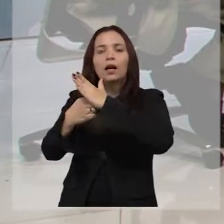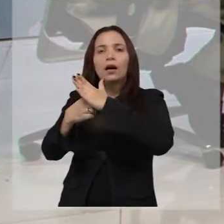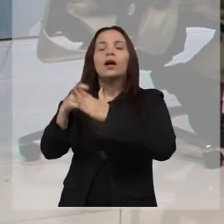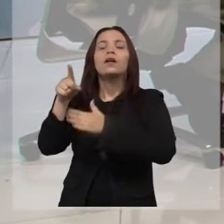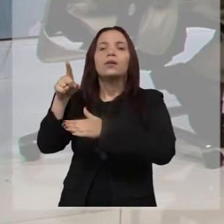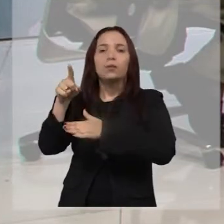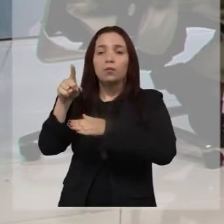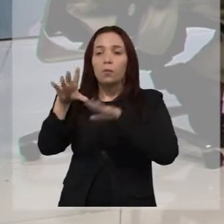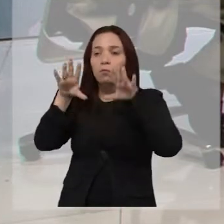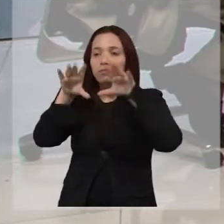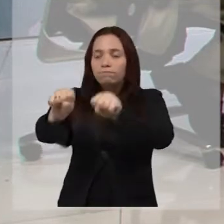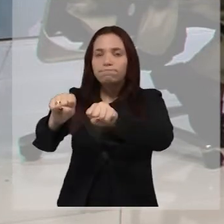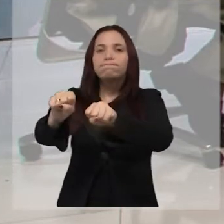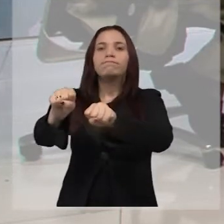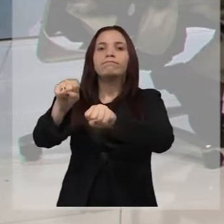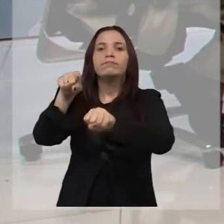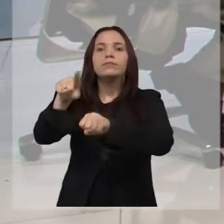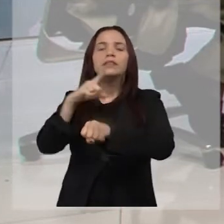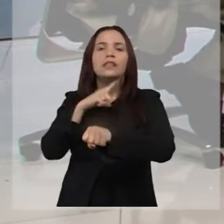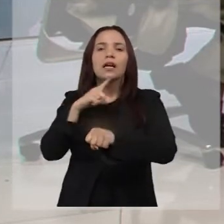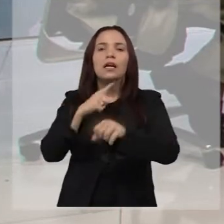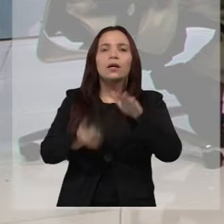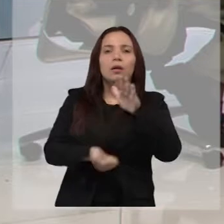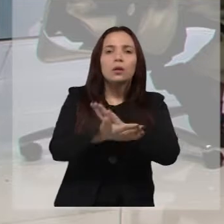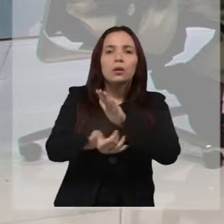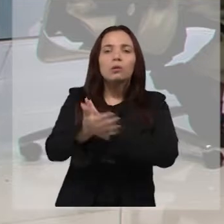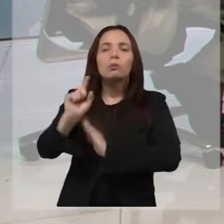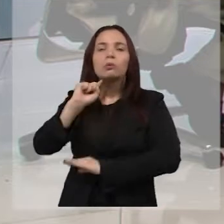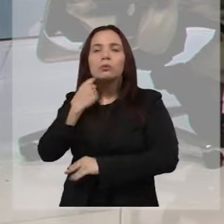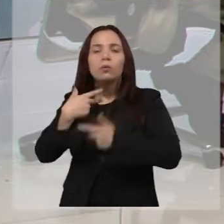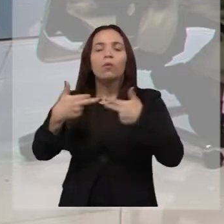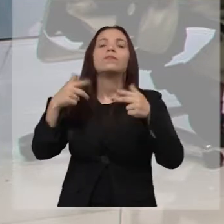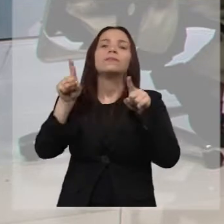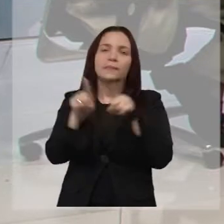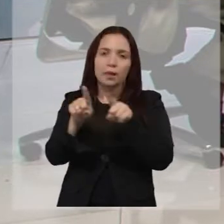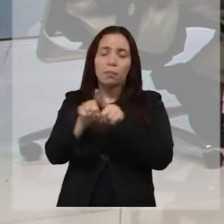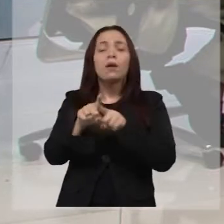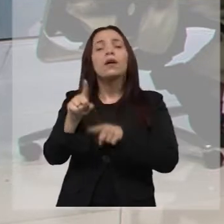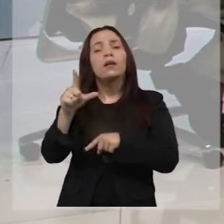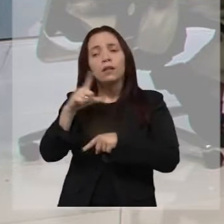Nós recebemos também. Recebem também? Pois é. Então, há um modelo a ser